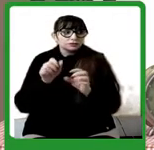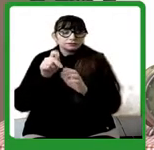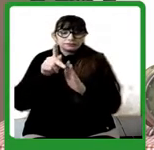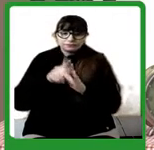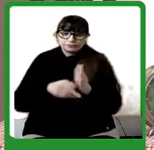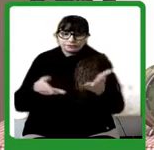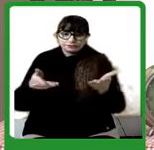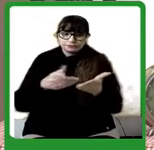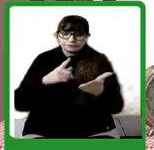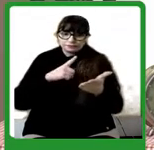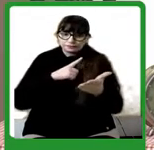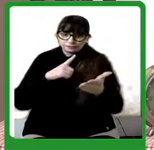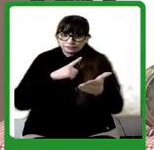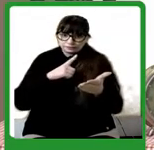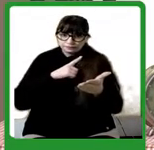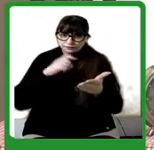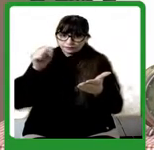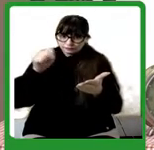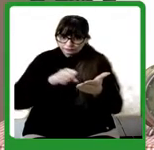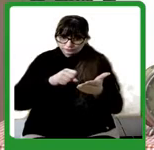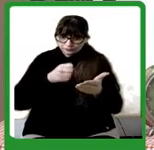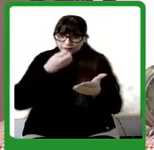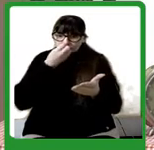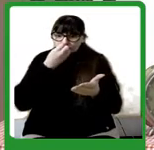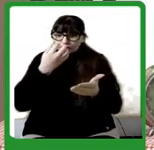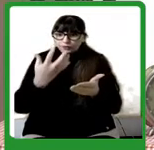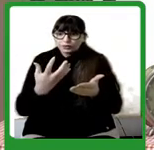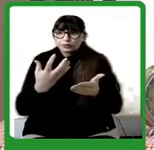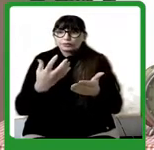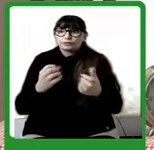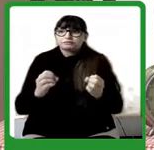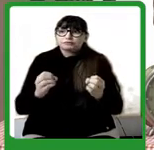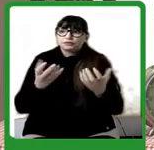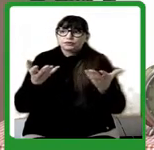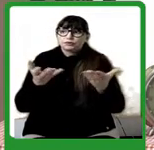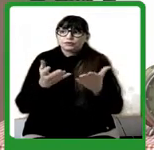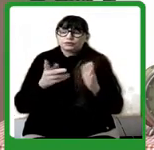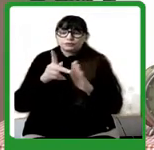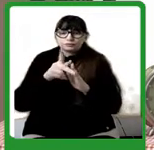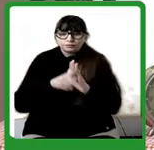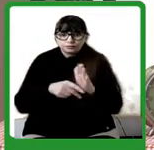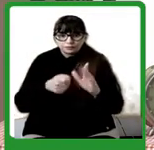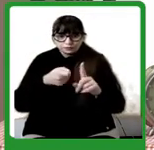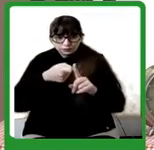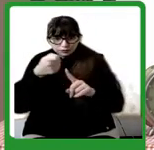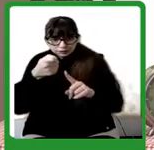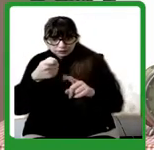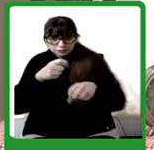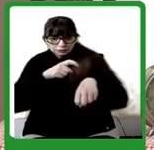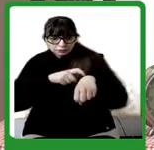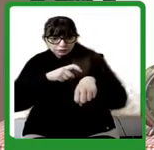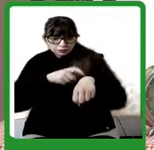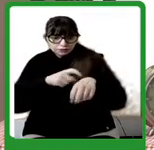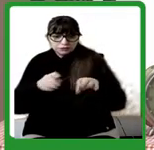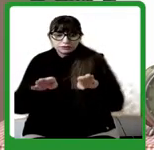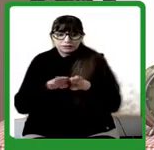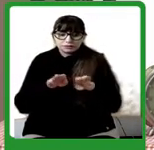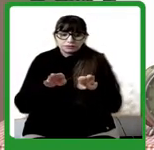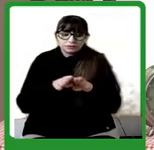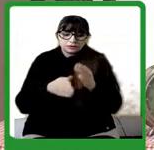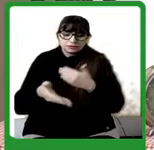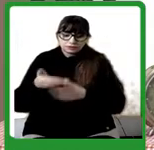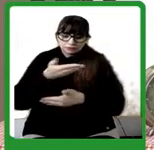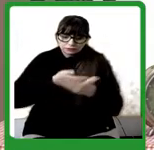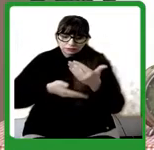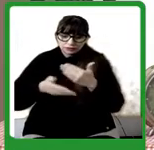ter bons eventos nos próximos meses, bons momentos para celebrar e compartilhar com todos